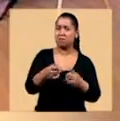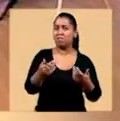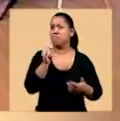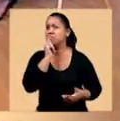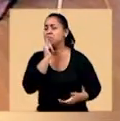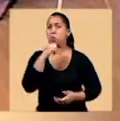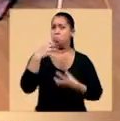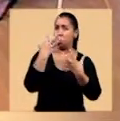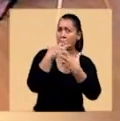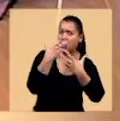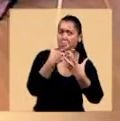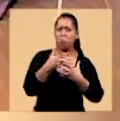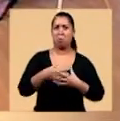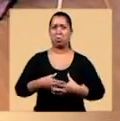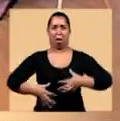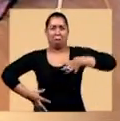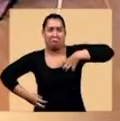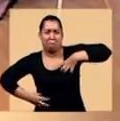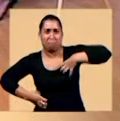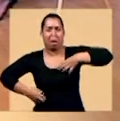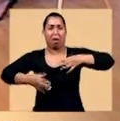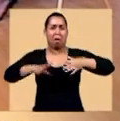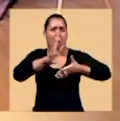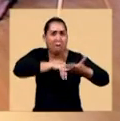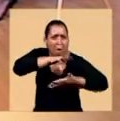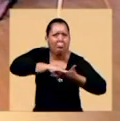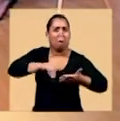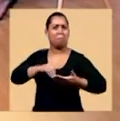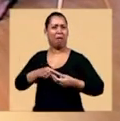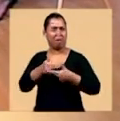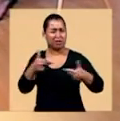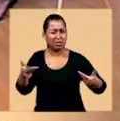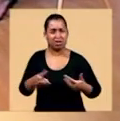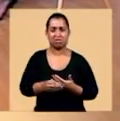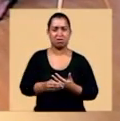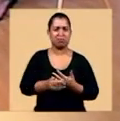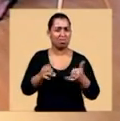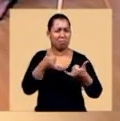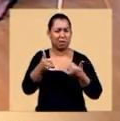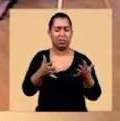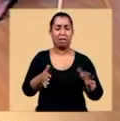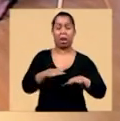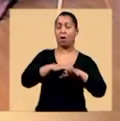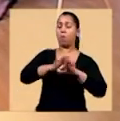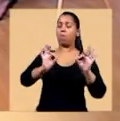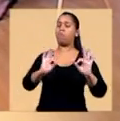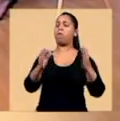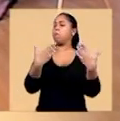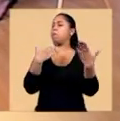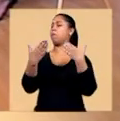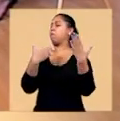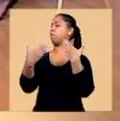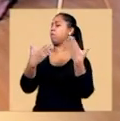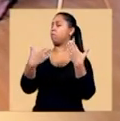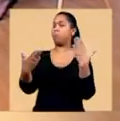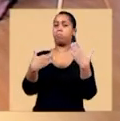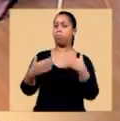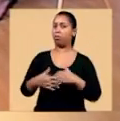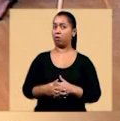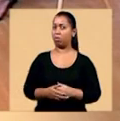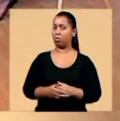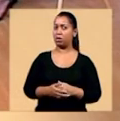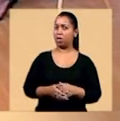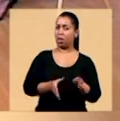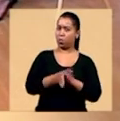que cantar uma música. Imitar bicho. Omissão também, eu não converso com essa pessoa não